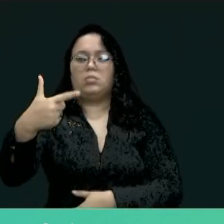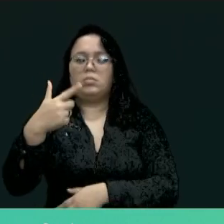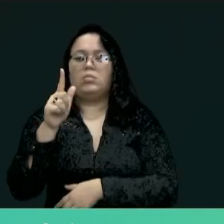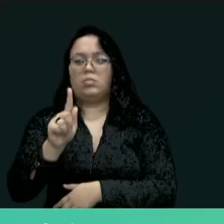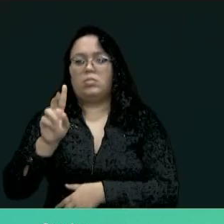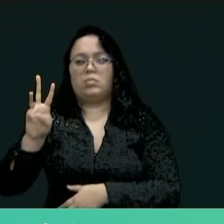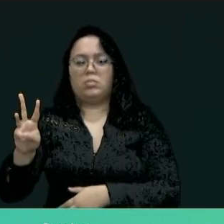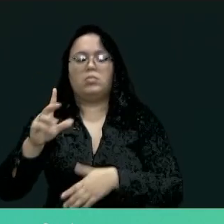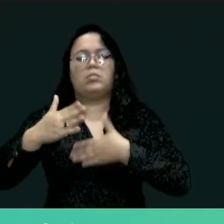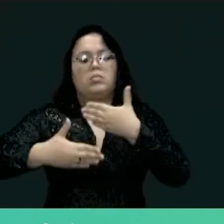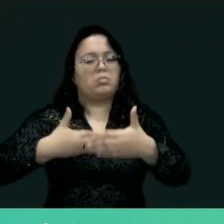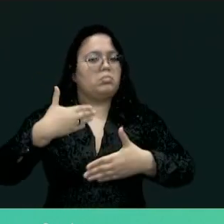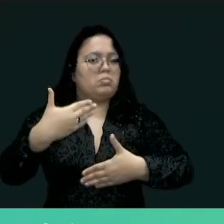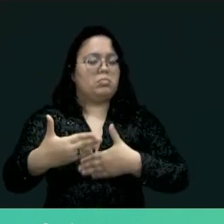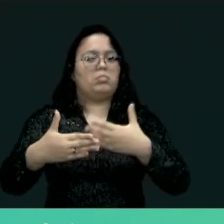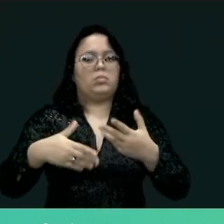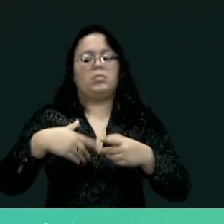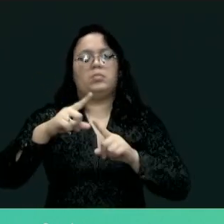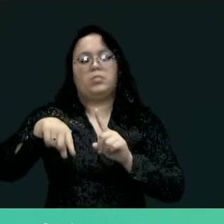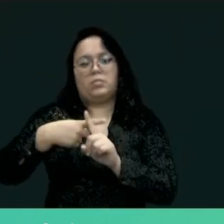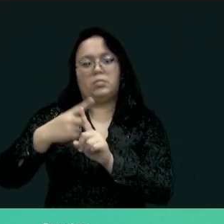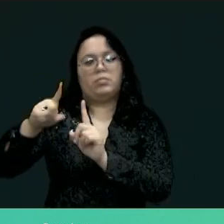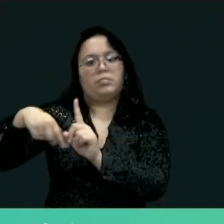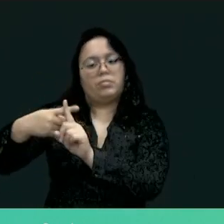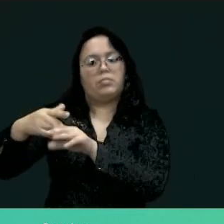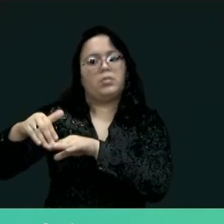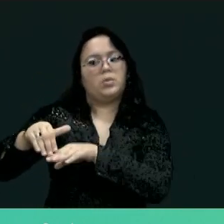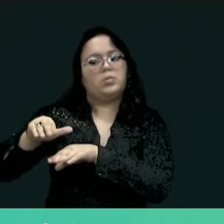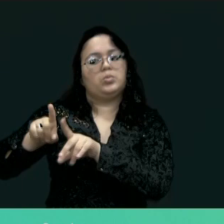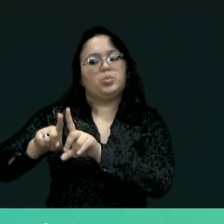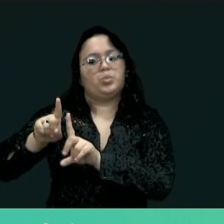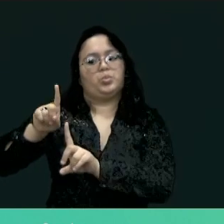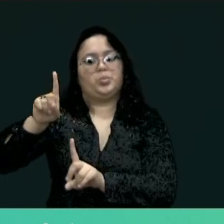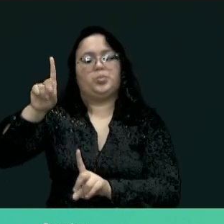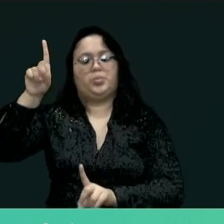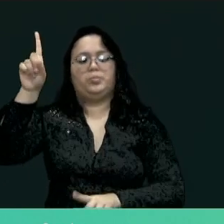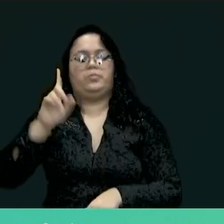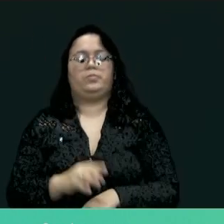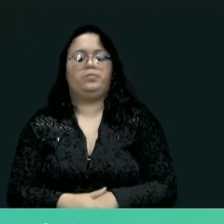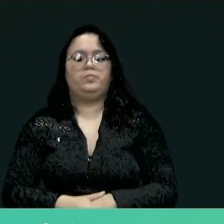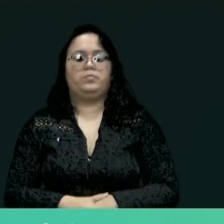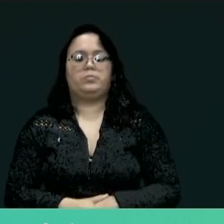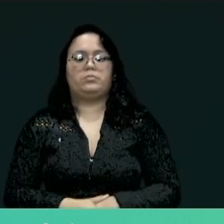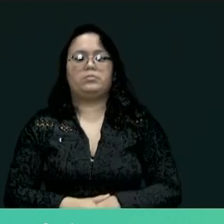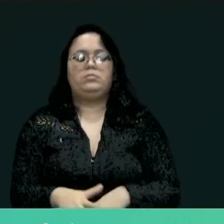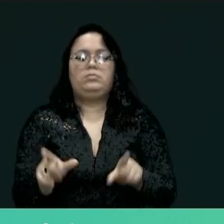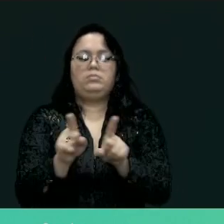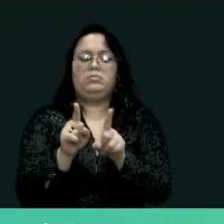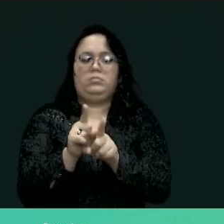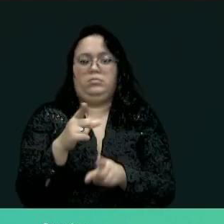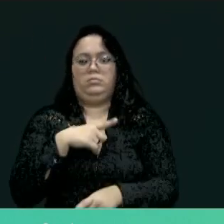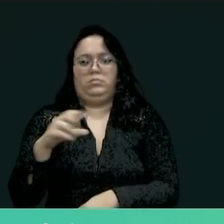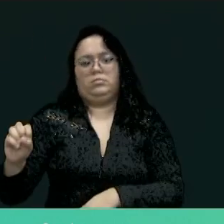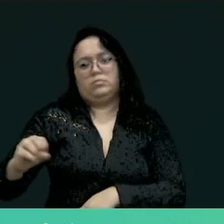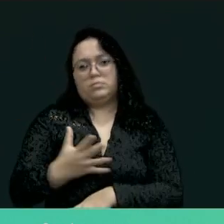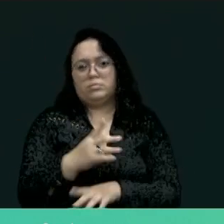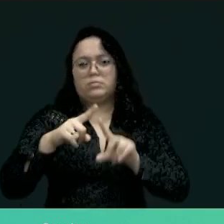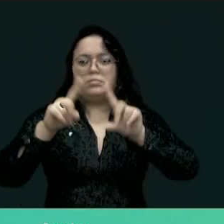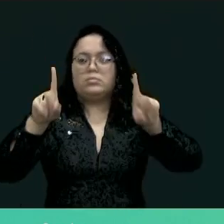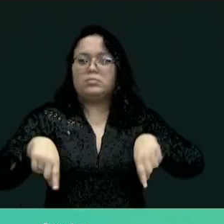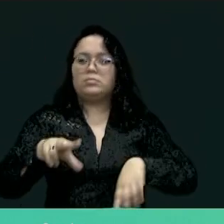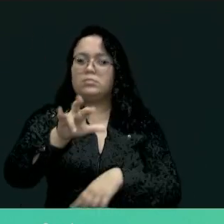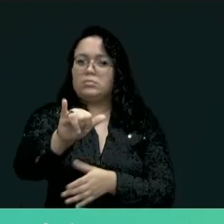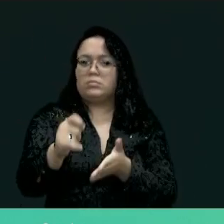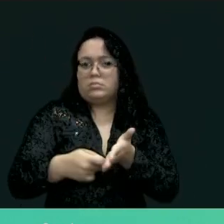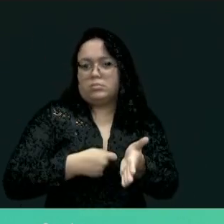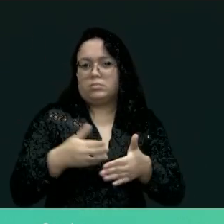depois 36, 37 sucessivamente. Isso sem contar com os novos projetos que serão contratados no ano